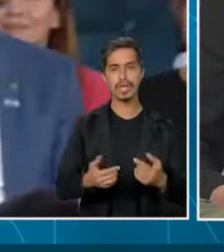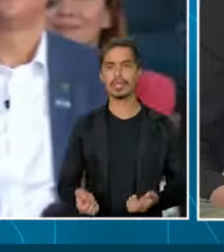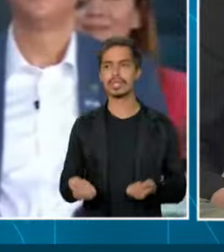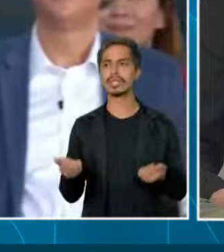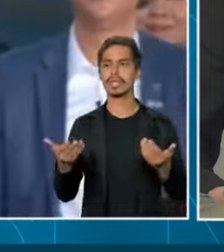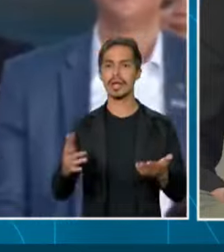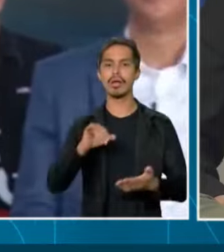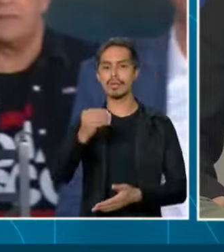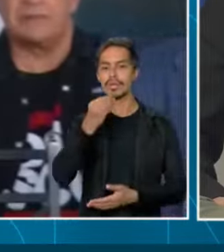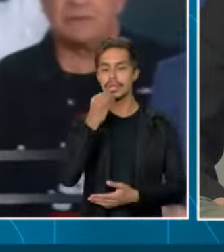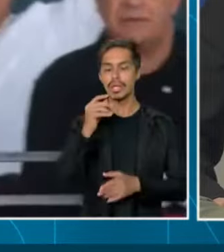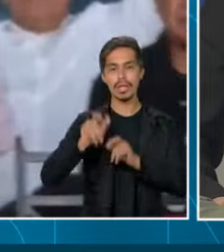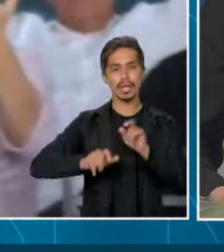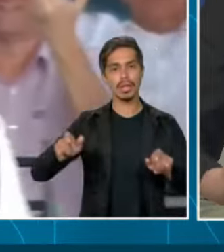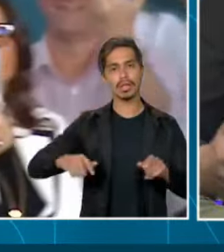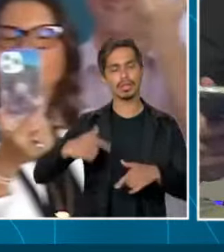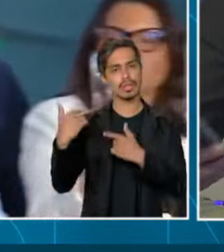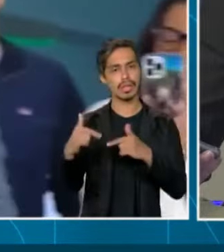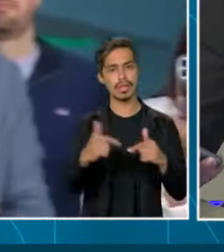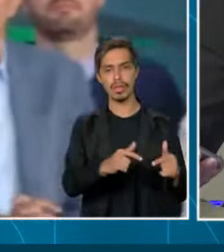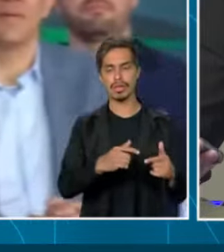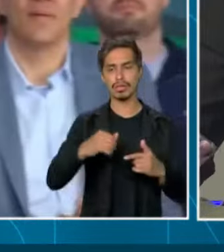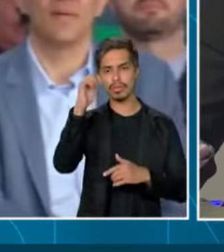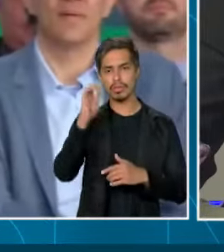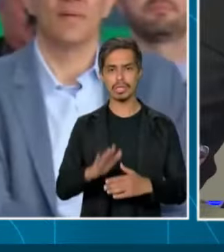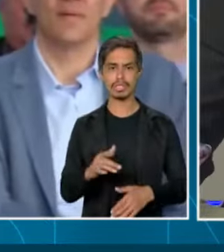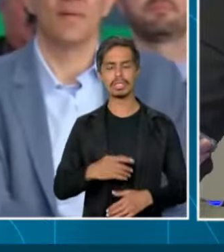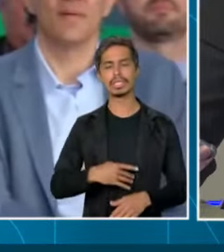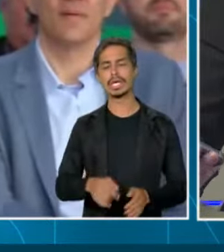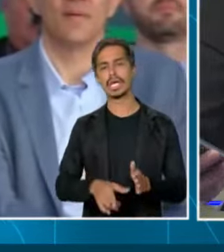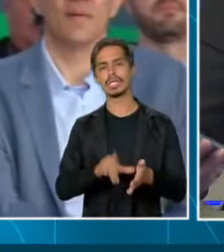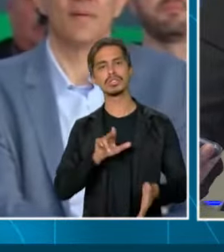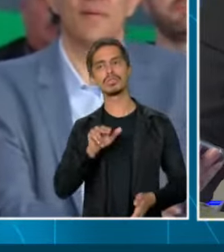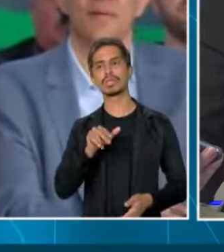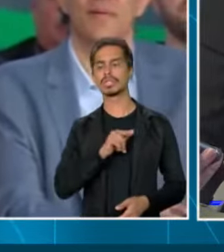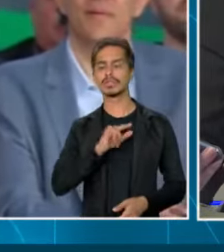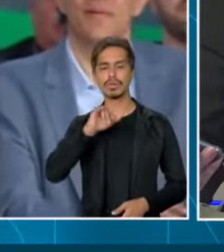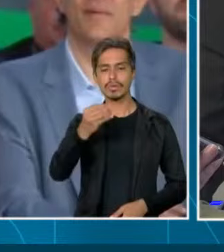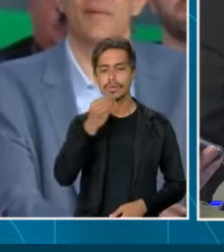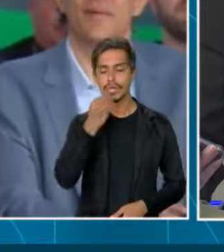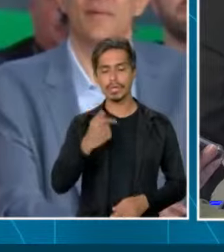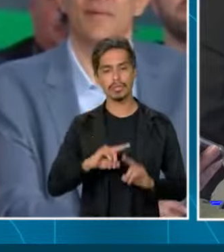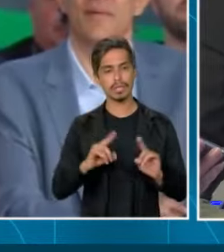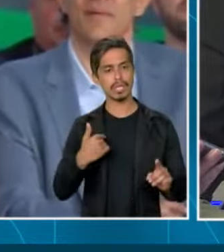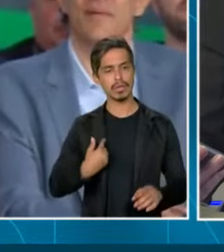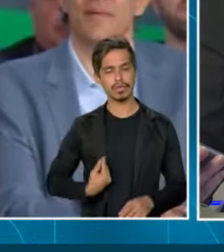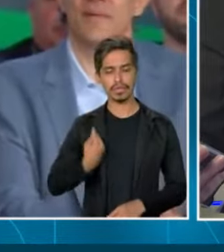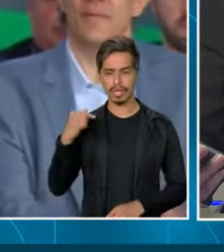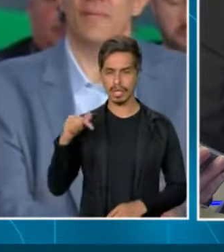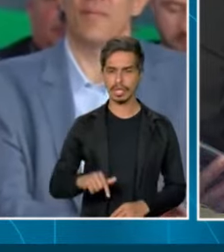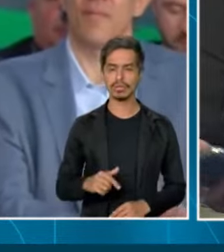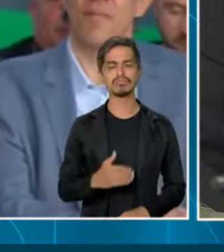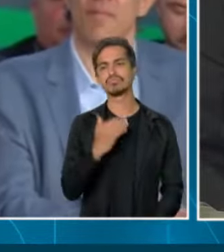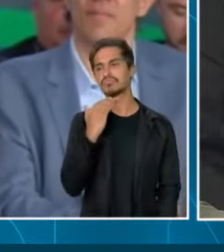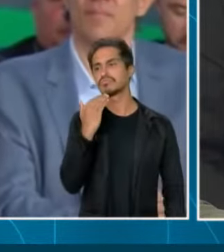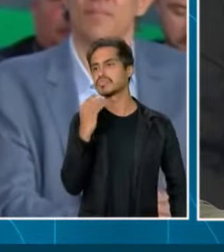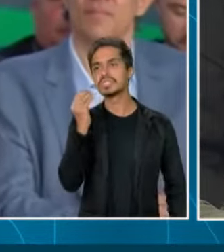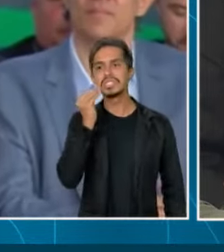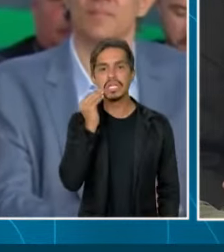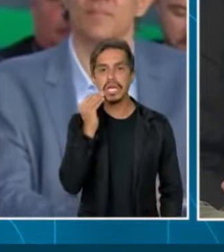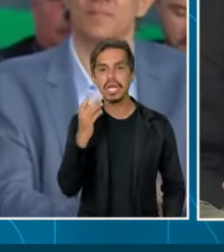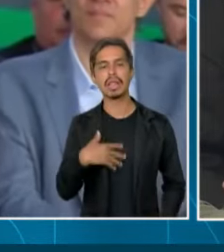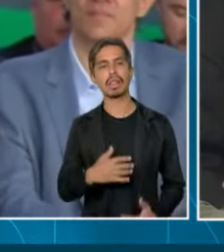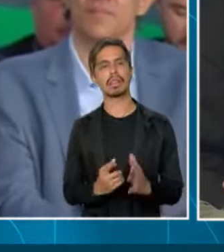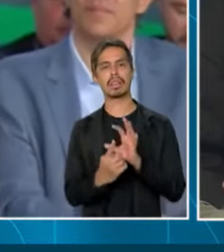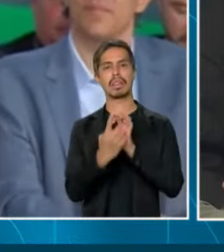ainda mais quando, apesar desse apoio popular, a gente vê que o próprio Galípolo, gente indicada pelo PT ali na estrutura dos conselhos do Banco Central, está